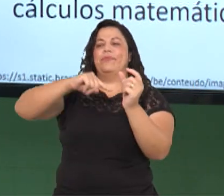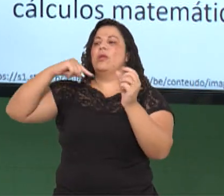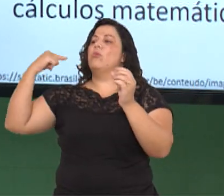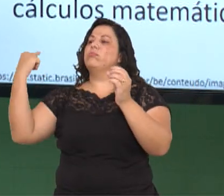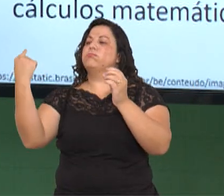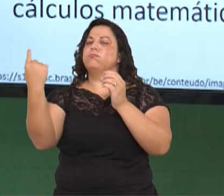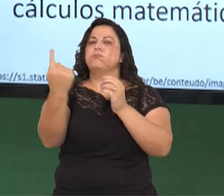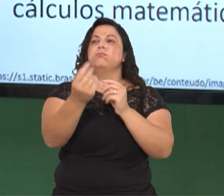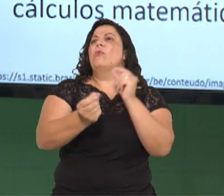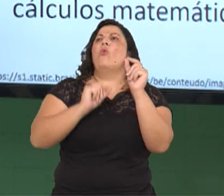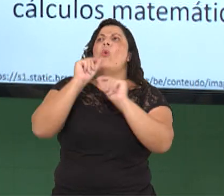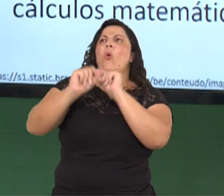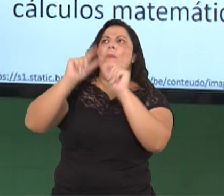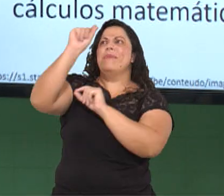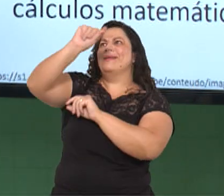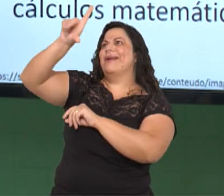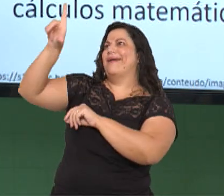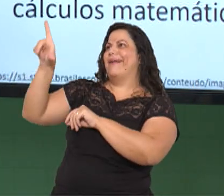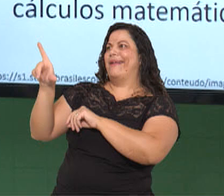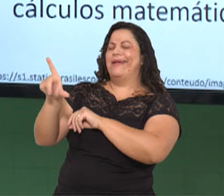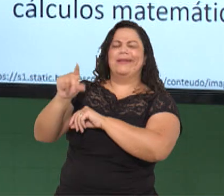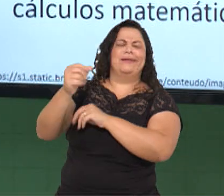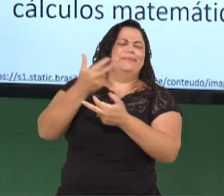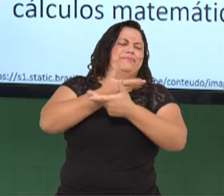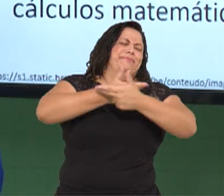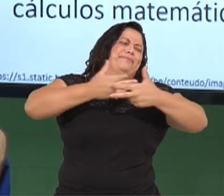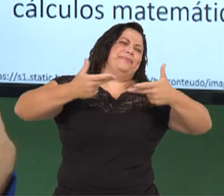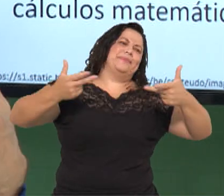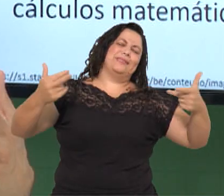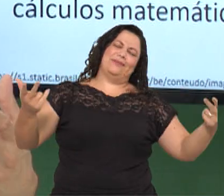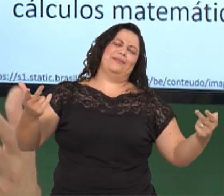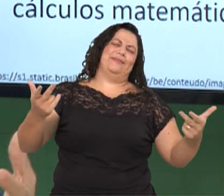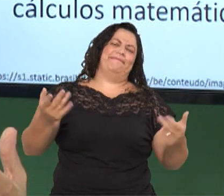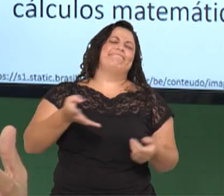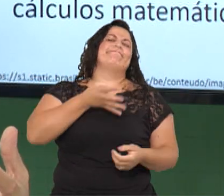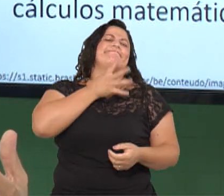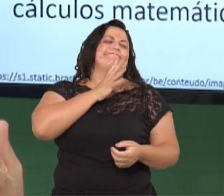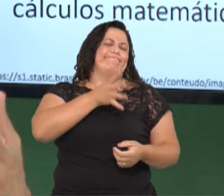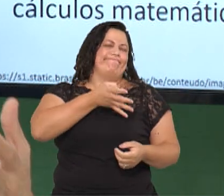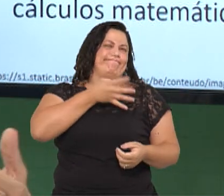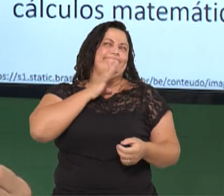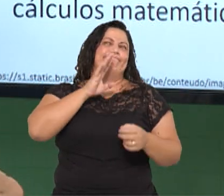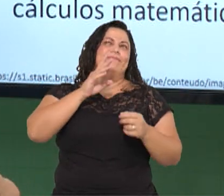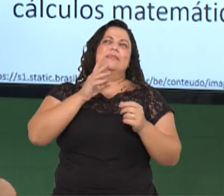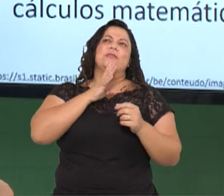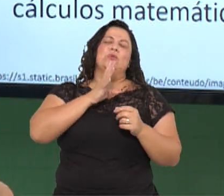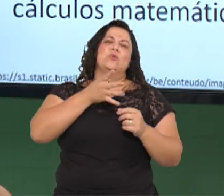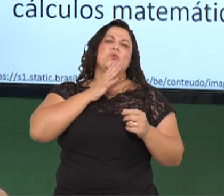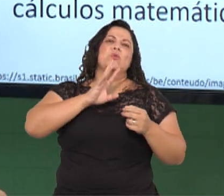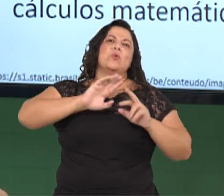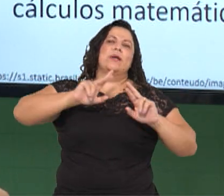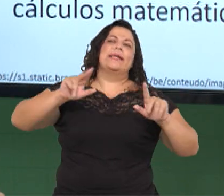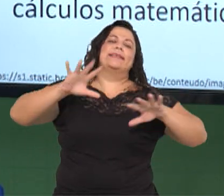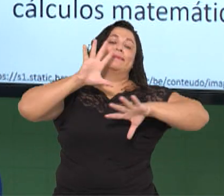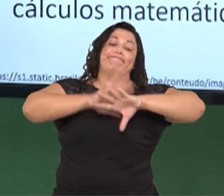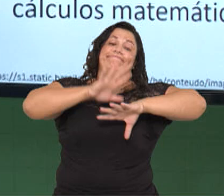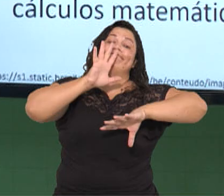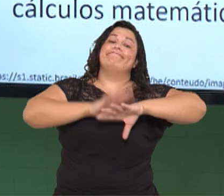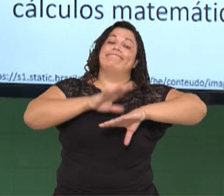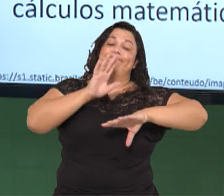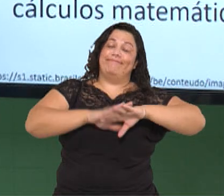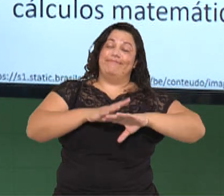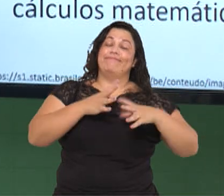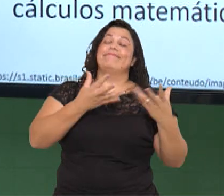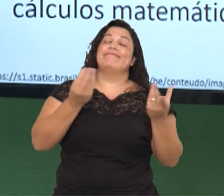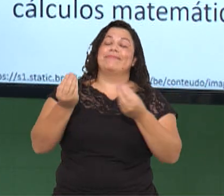da Lua. Olha quantas coisas nós vamos conhecer do espaço com a ajuda da matemática. Então,